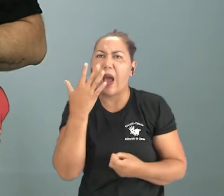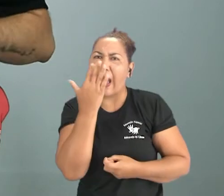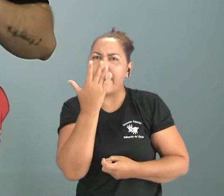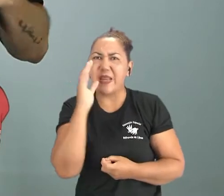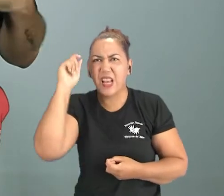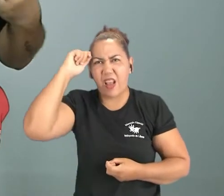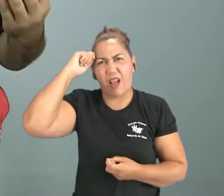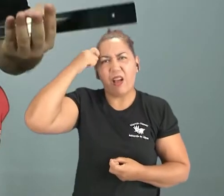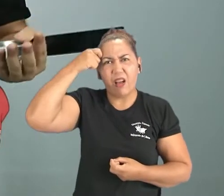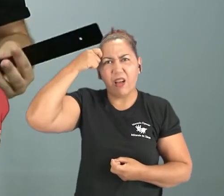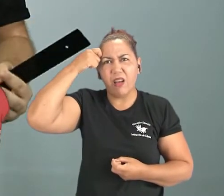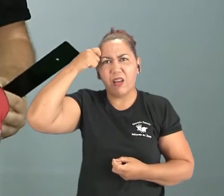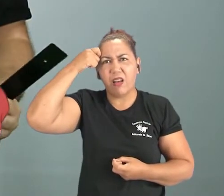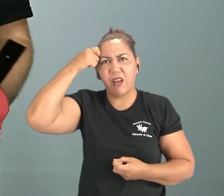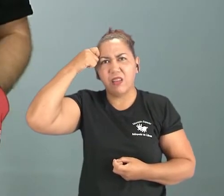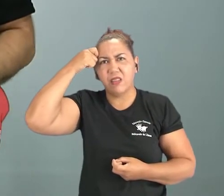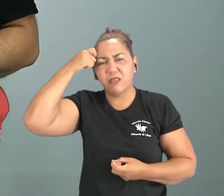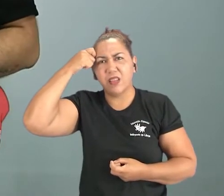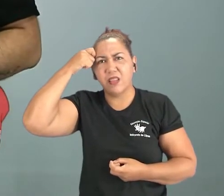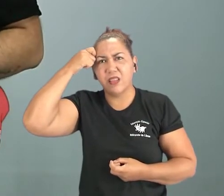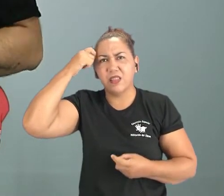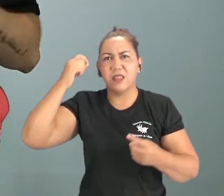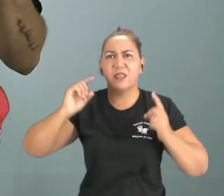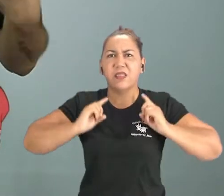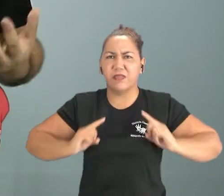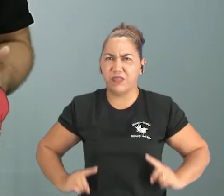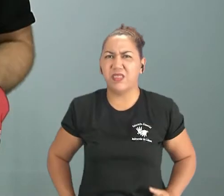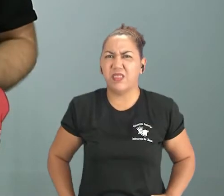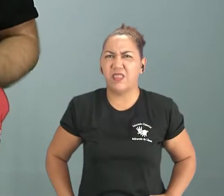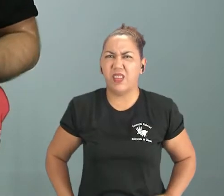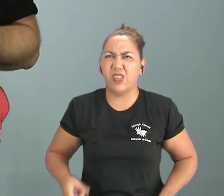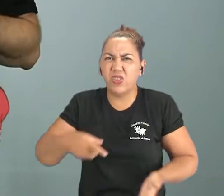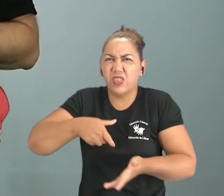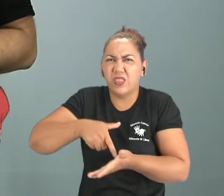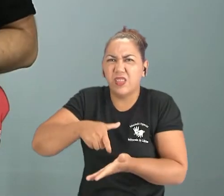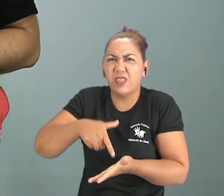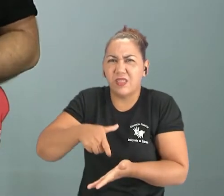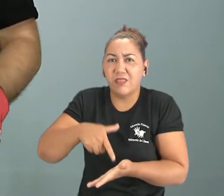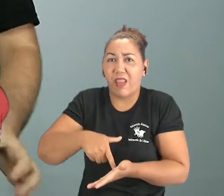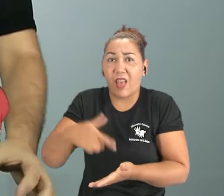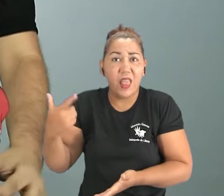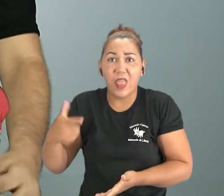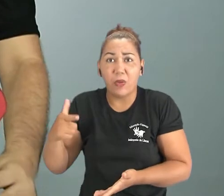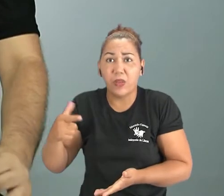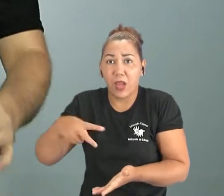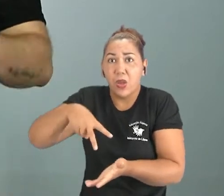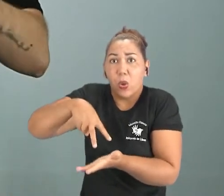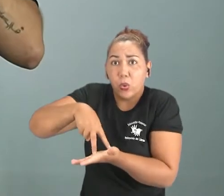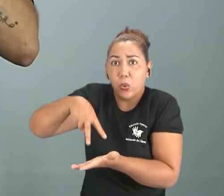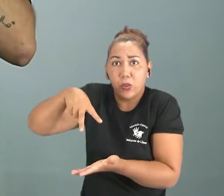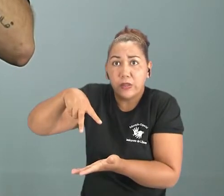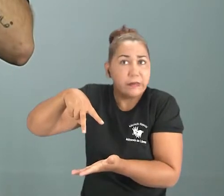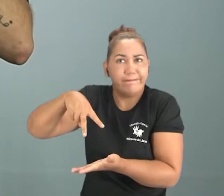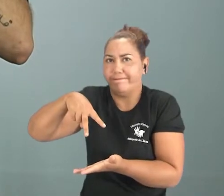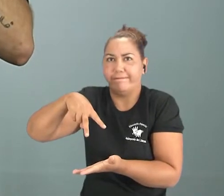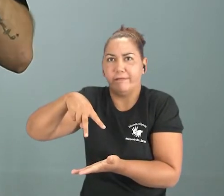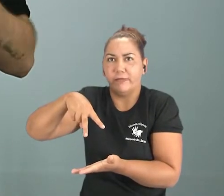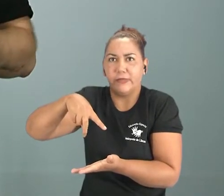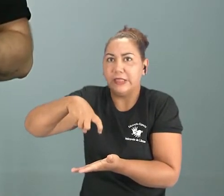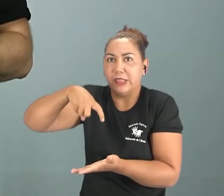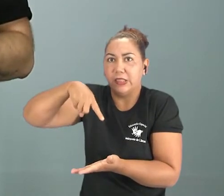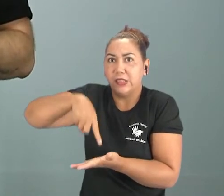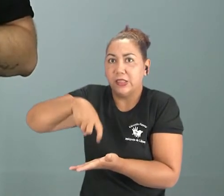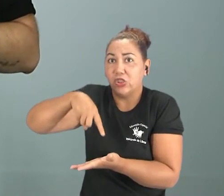no que ele é negro porque ele é deficiente que você também tem essa questão ele não tem uma perna seja observado né